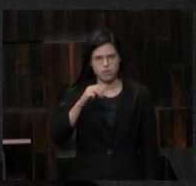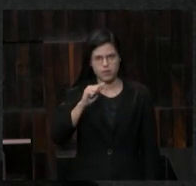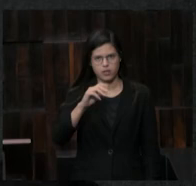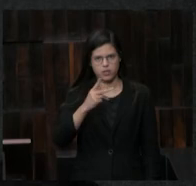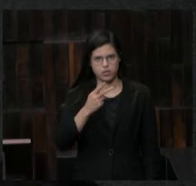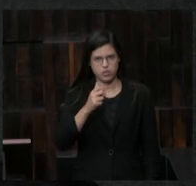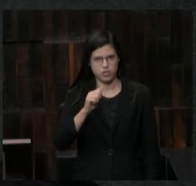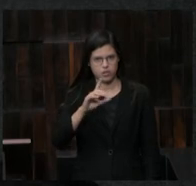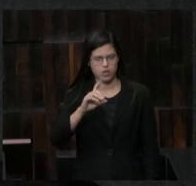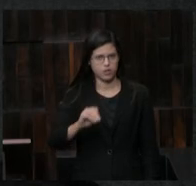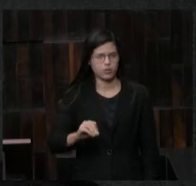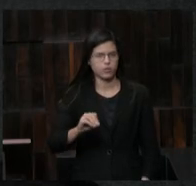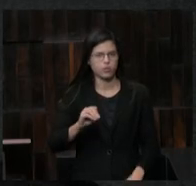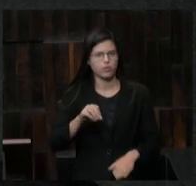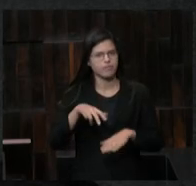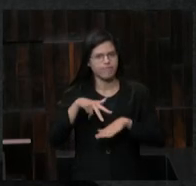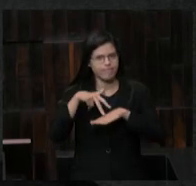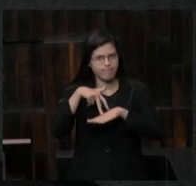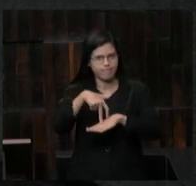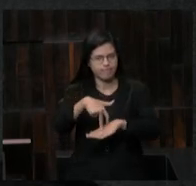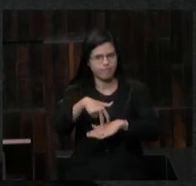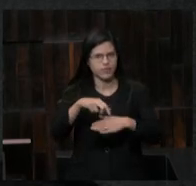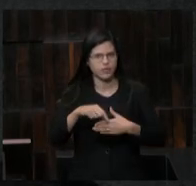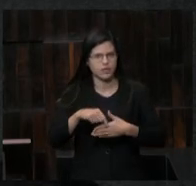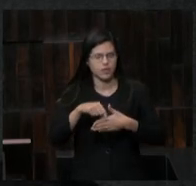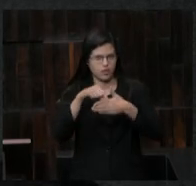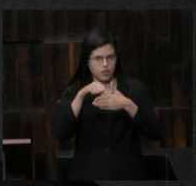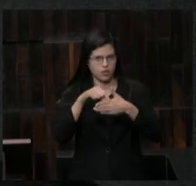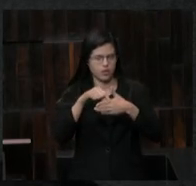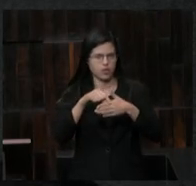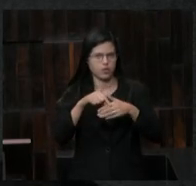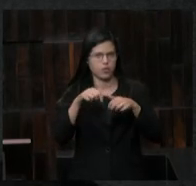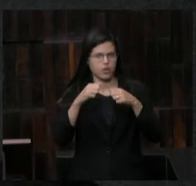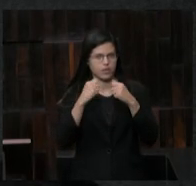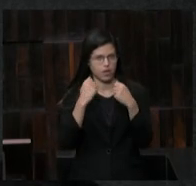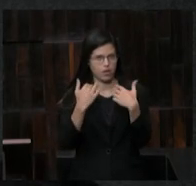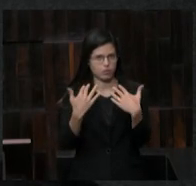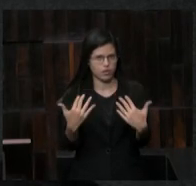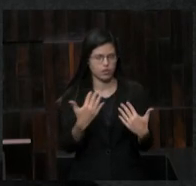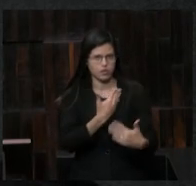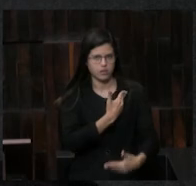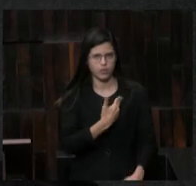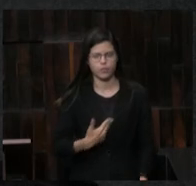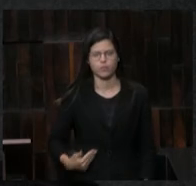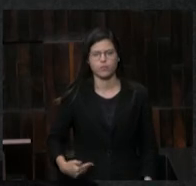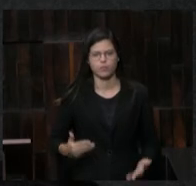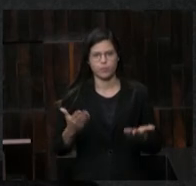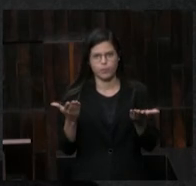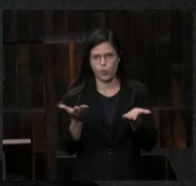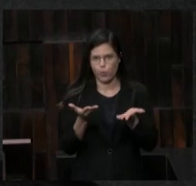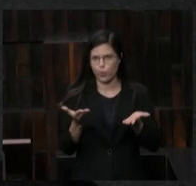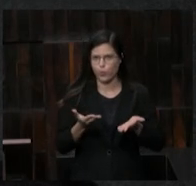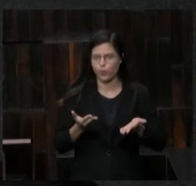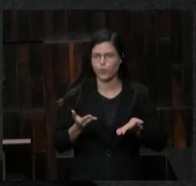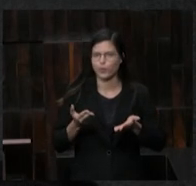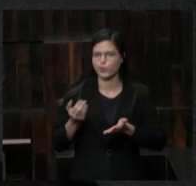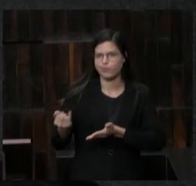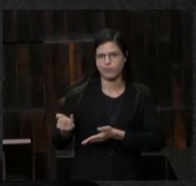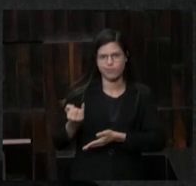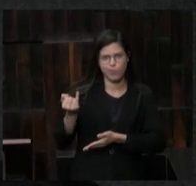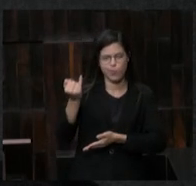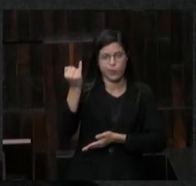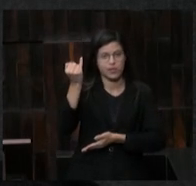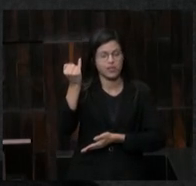frente dessa audiência pública no dia de hoje, que é tão importante,